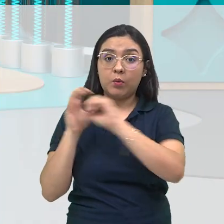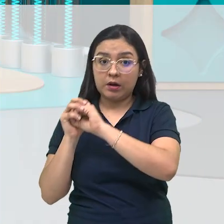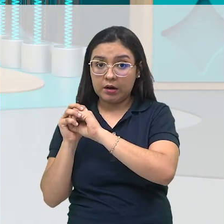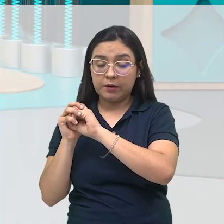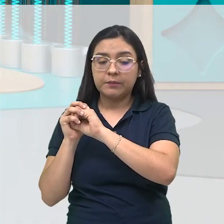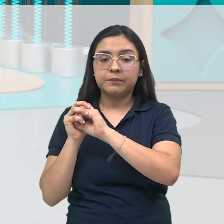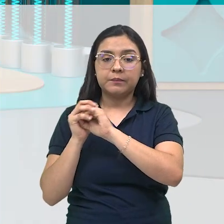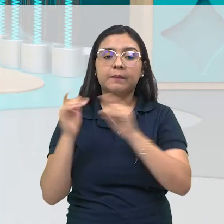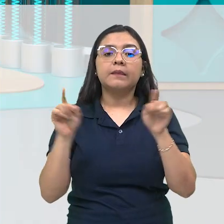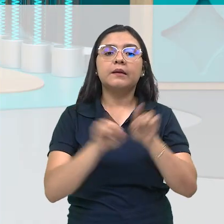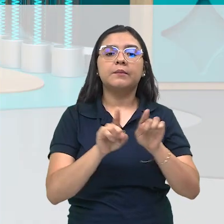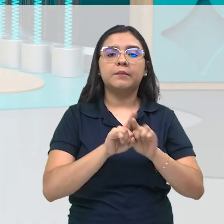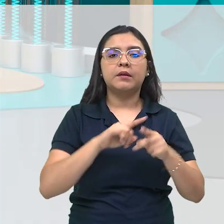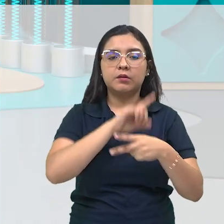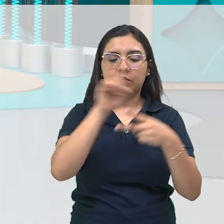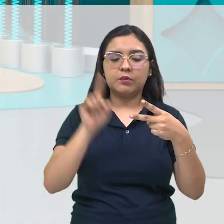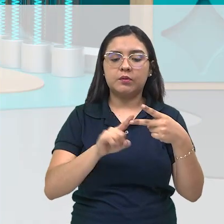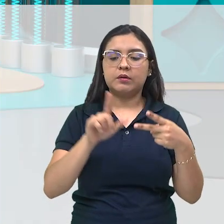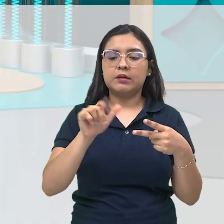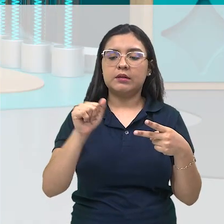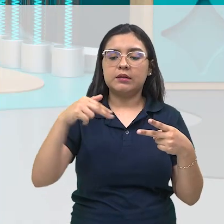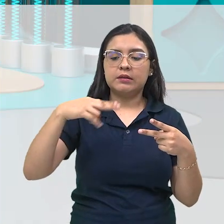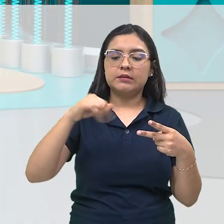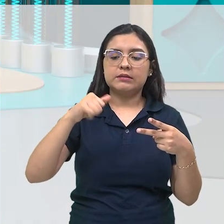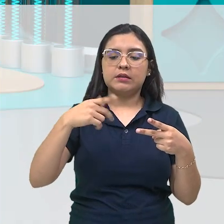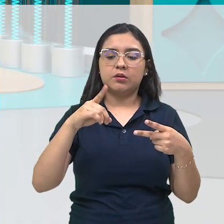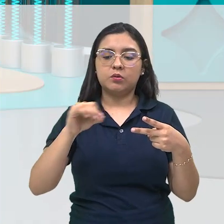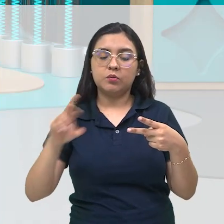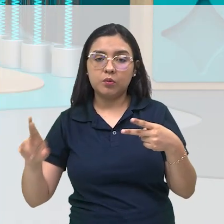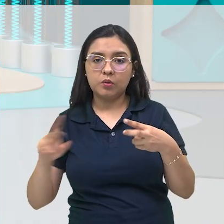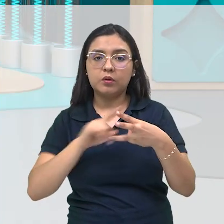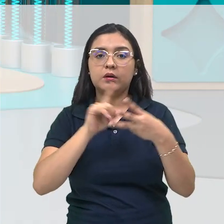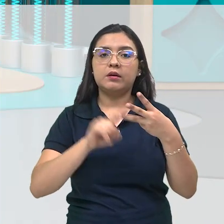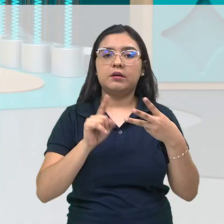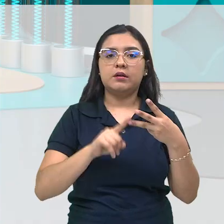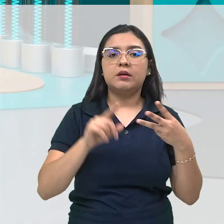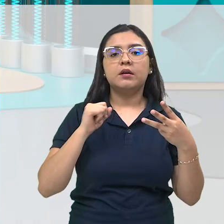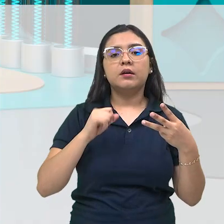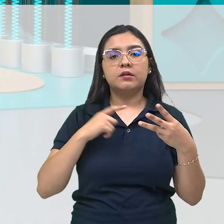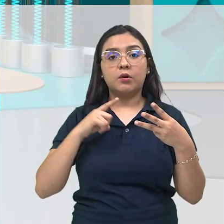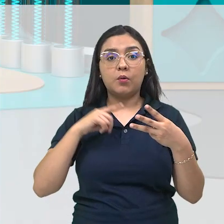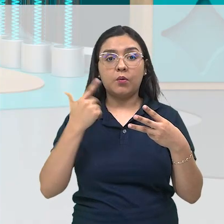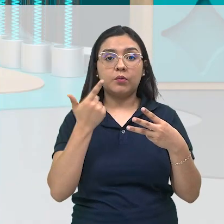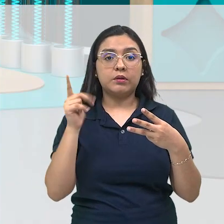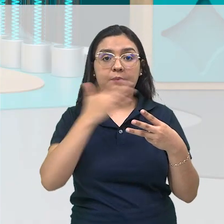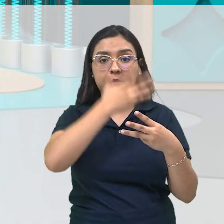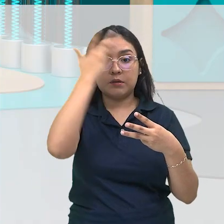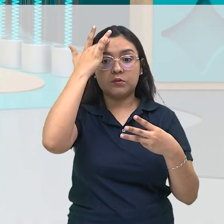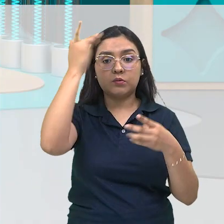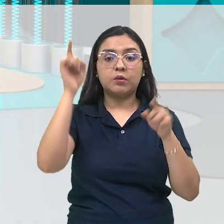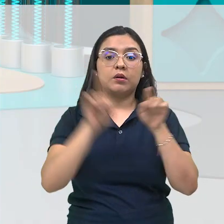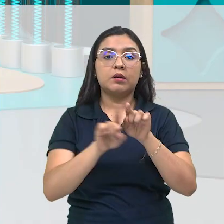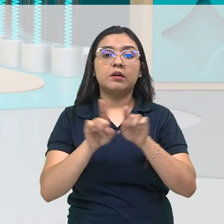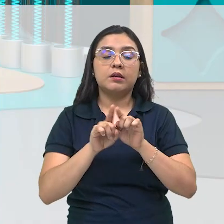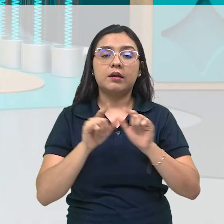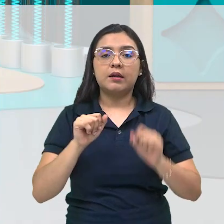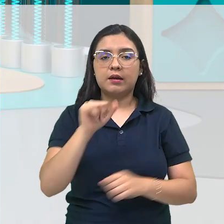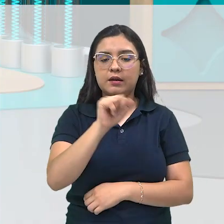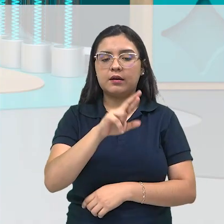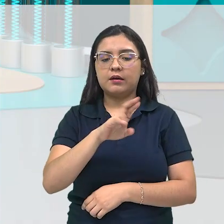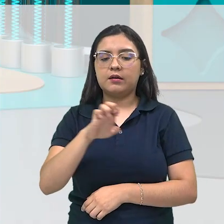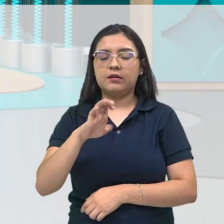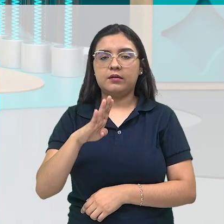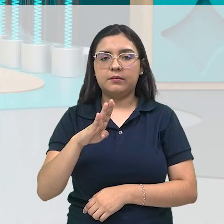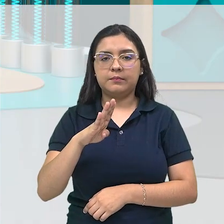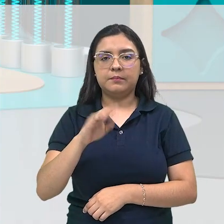o lançador e tem o outro que rebate a bola. Certo? Então, quando o indivíduo que rebate a bola, ele consegue acertar